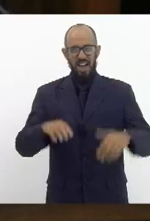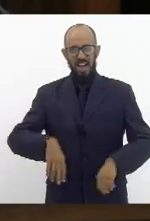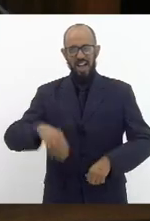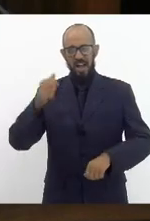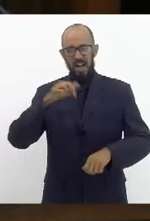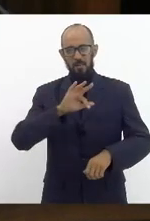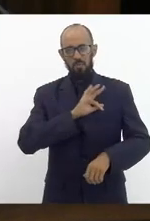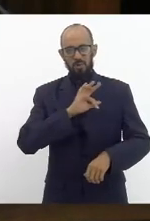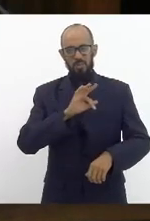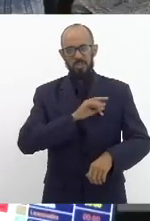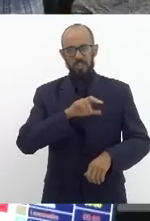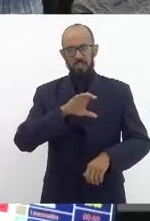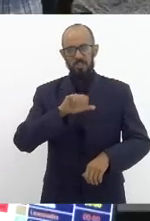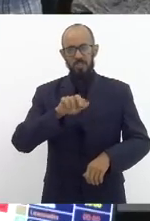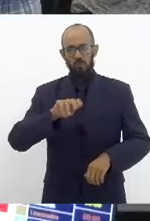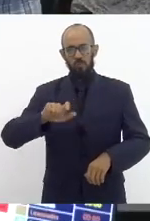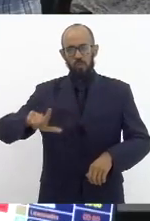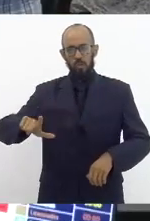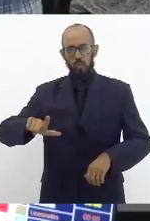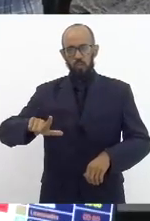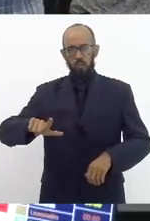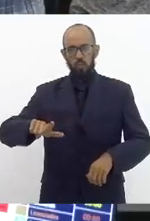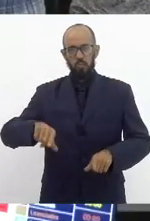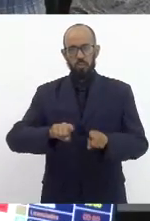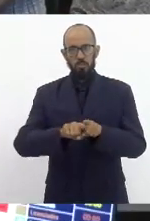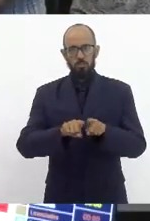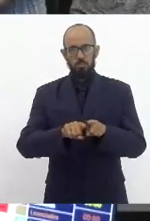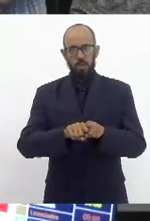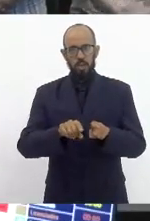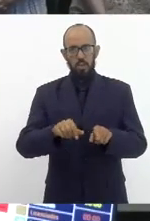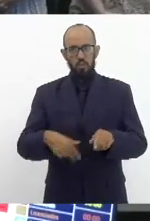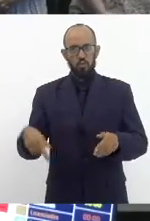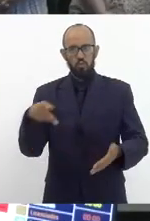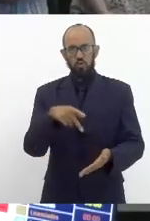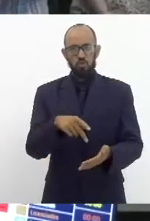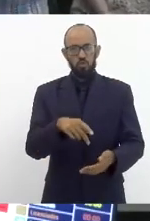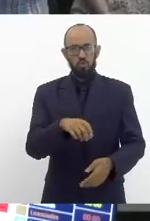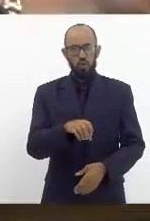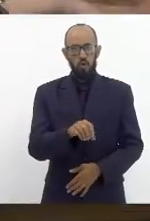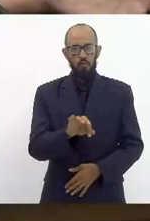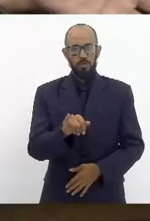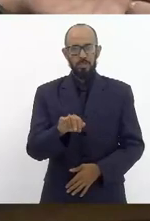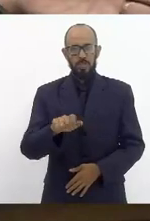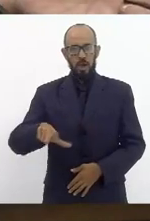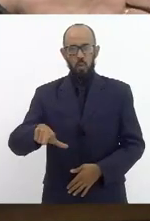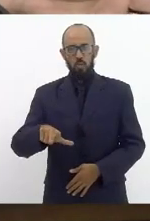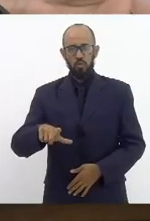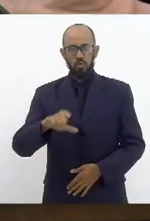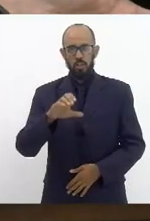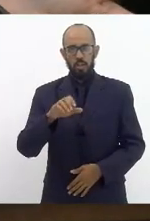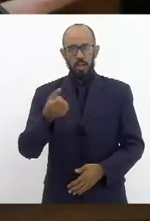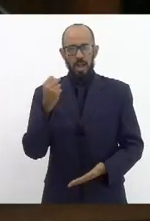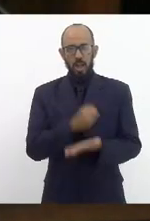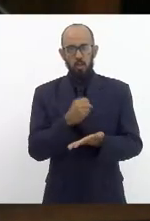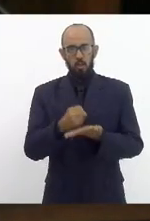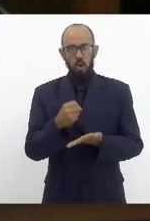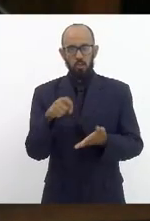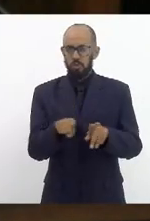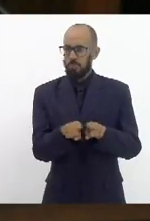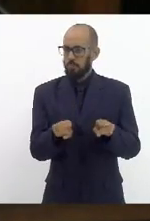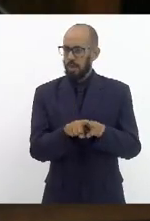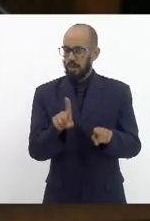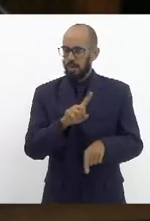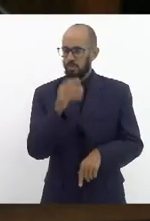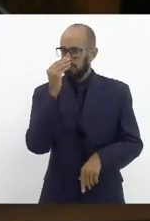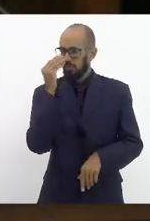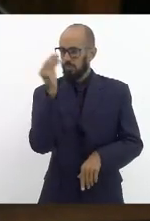Civil, dizer que os oficiais de cartório não estão esquecidos e me permitir, doutora Renata, do